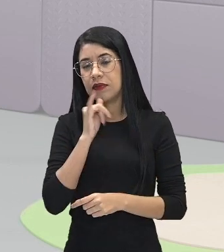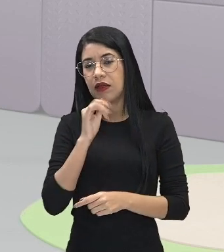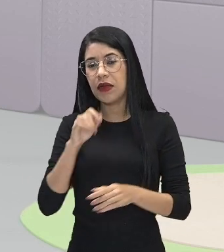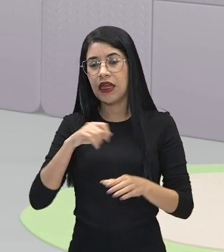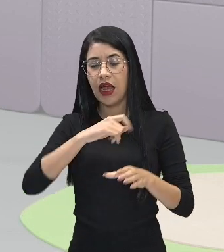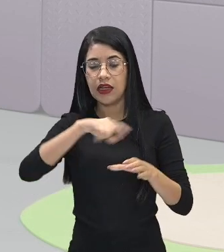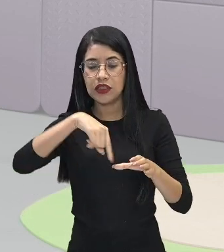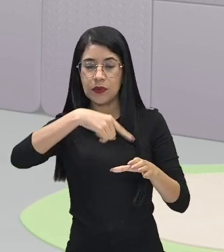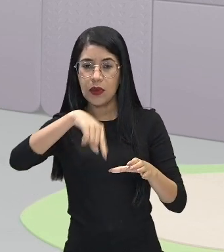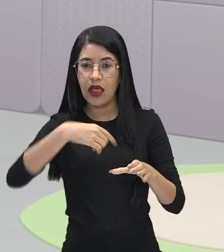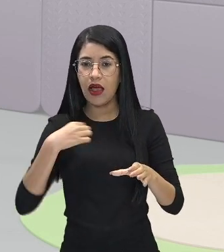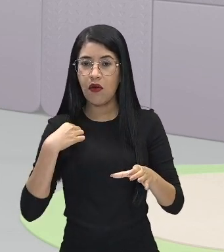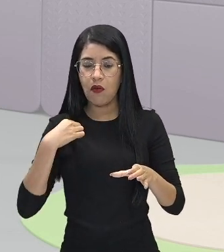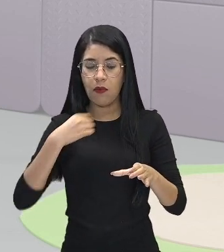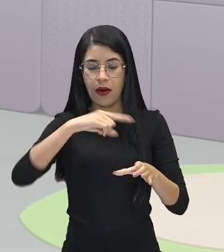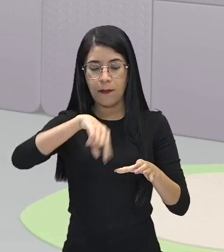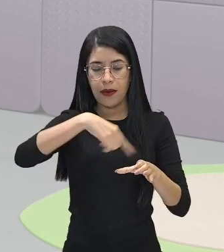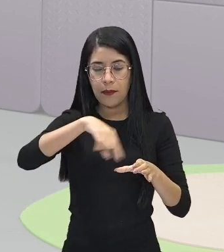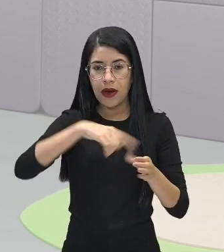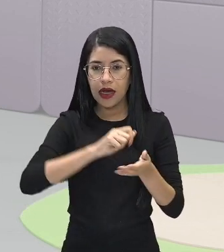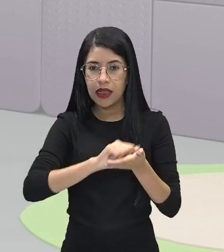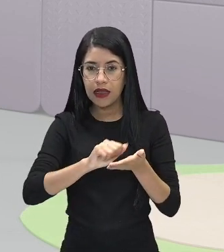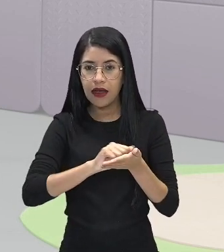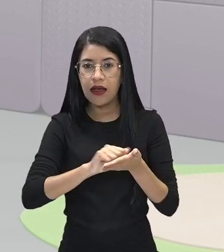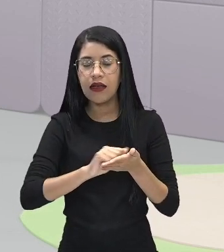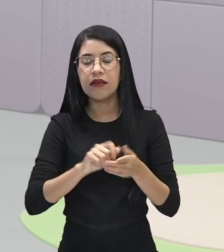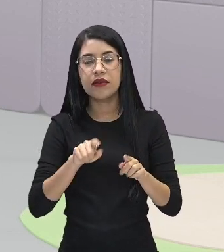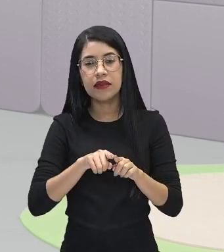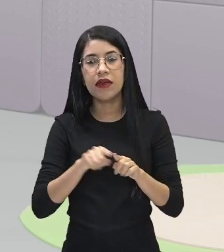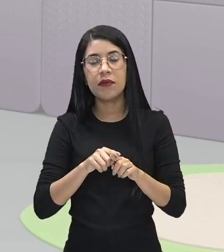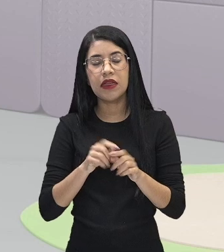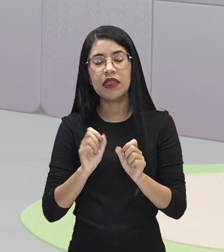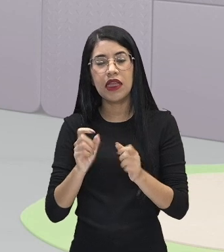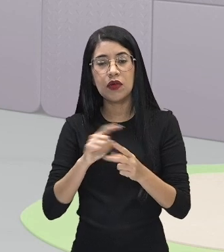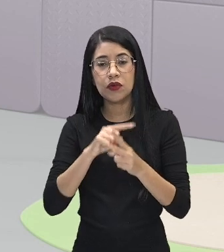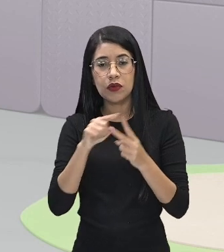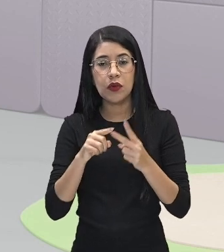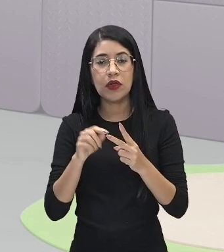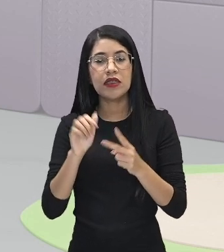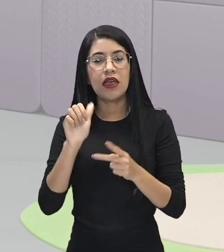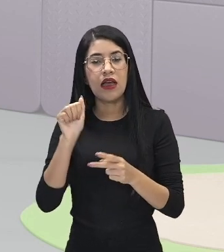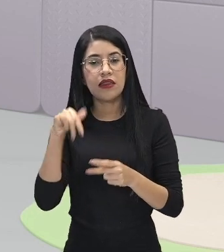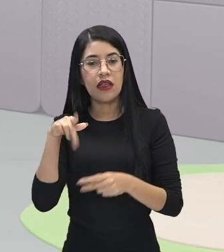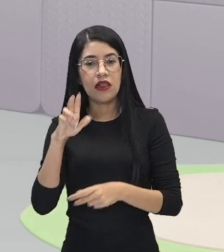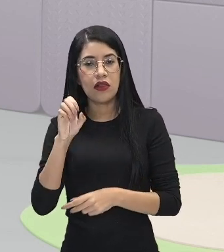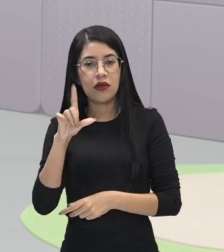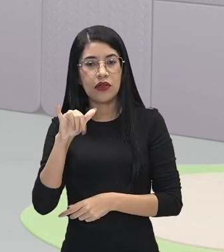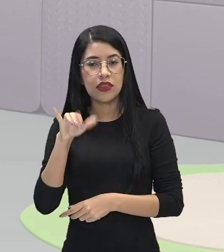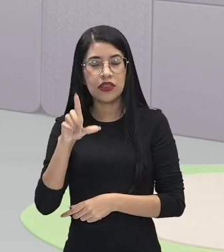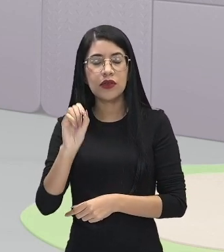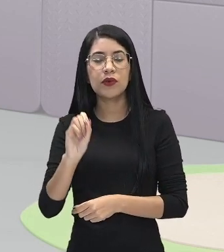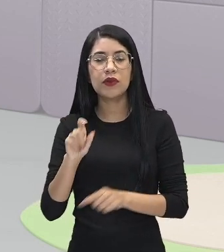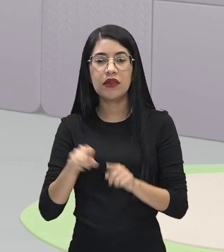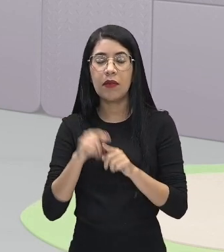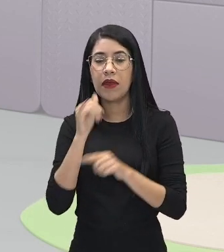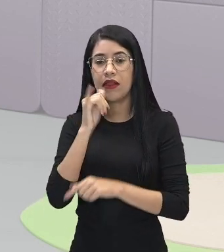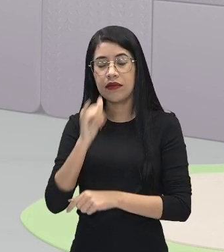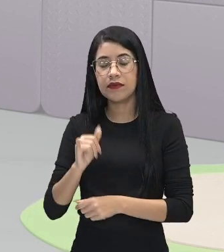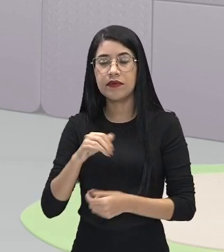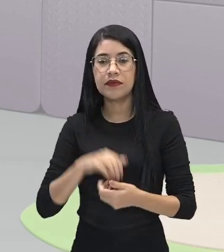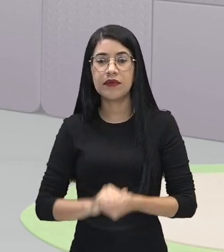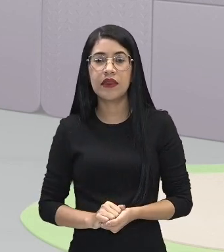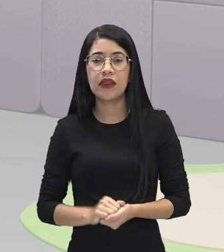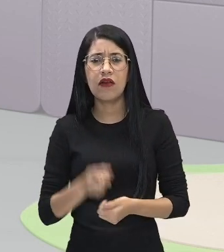casa, que tem vários equipamentos, tanto analógicos quanto eletrônicos, né? Então você já entendeu aí que nós estamos falando